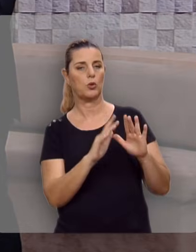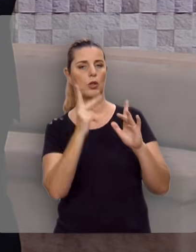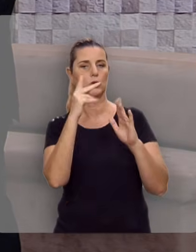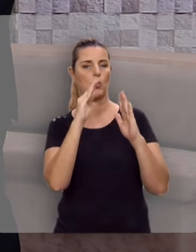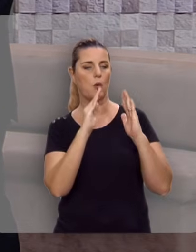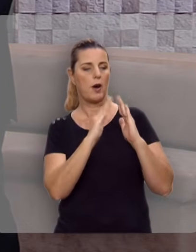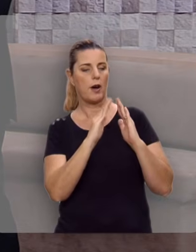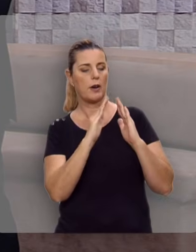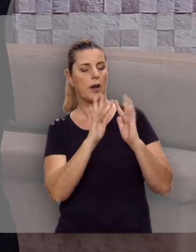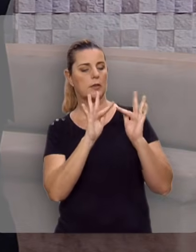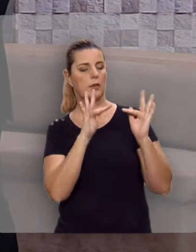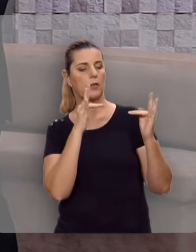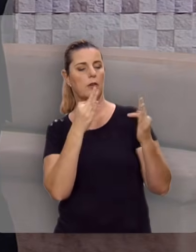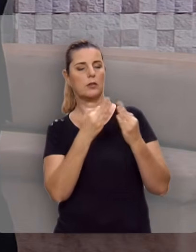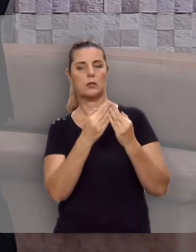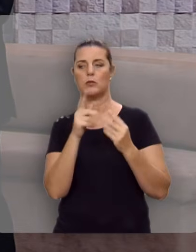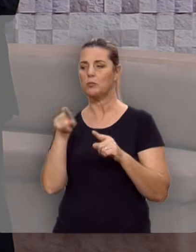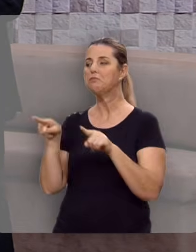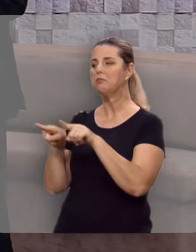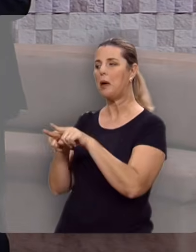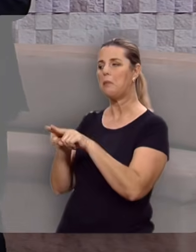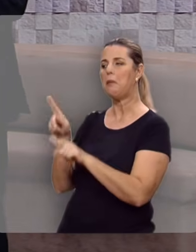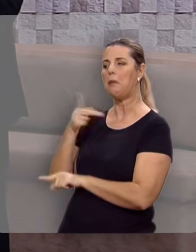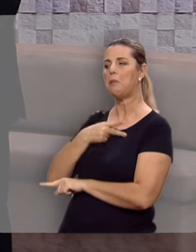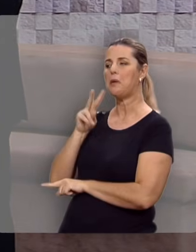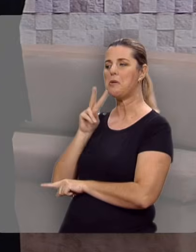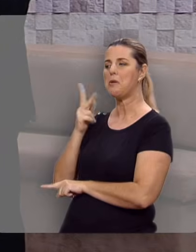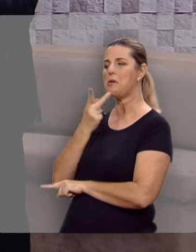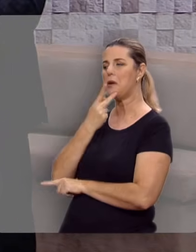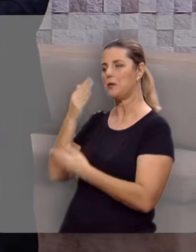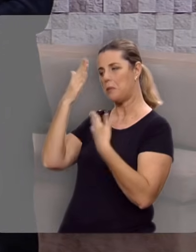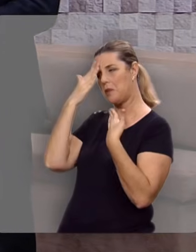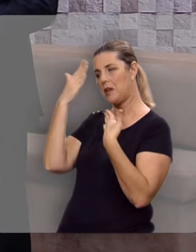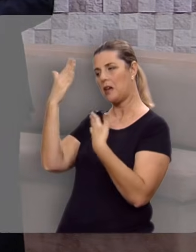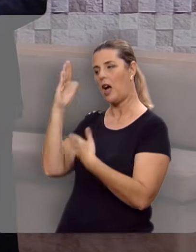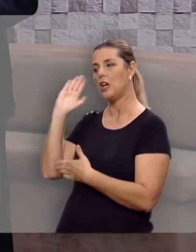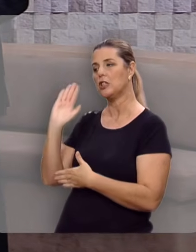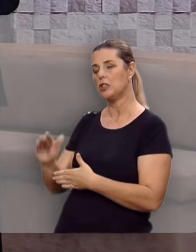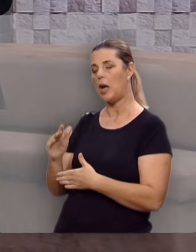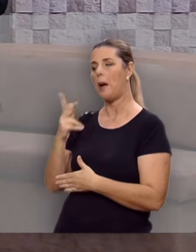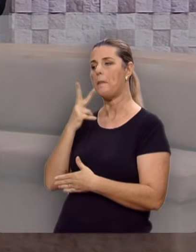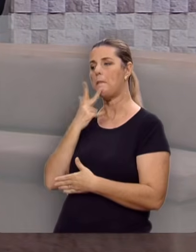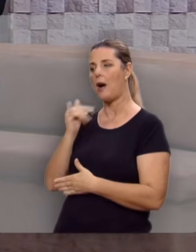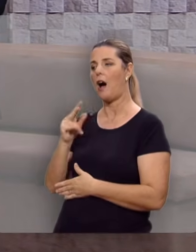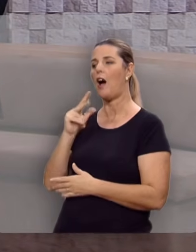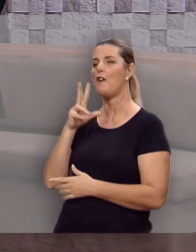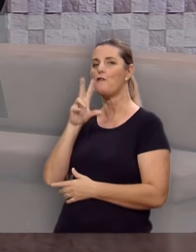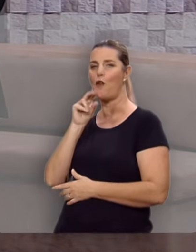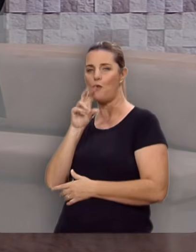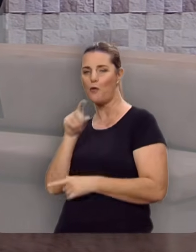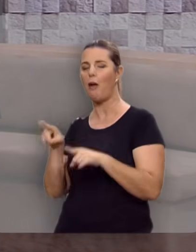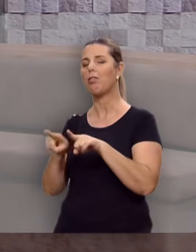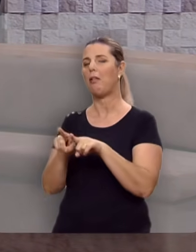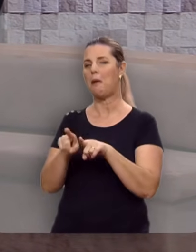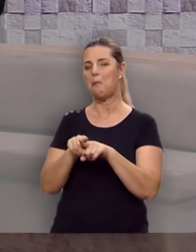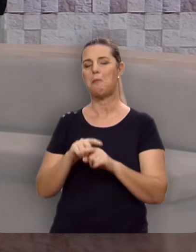Deus abençoe sua casa, sua família. Ao senhor também. Muito obrigado, muito obrigado. Pai então, já 2 vezes, pai, avô. Pai,